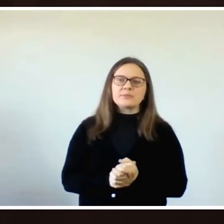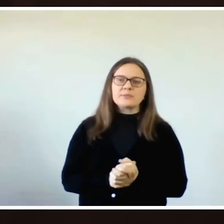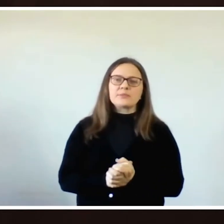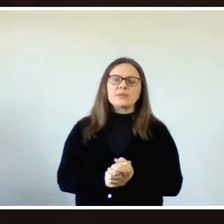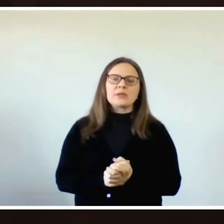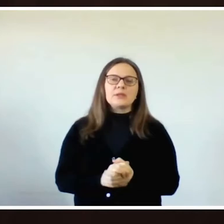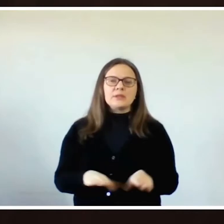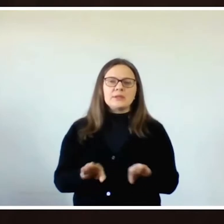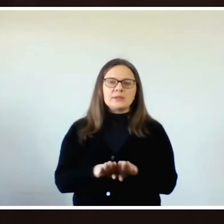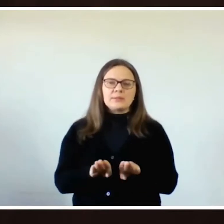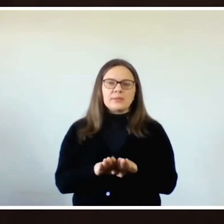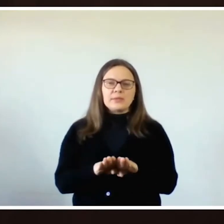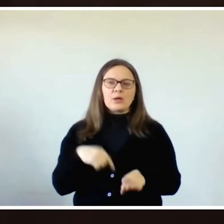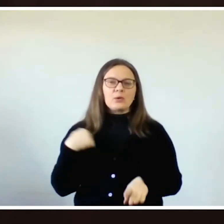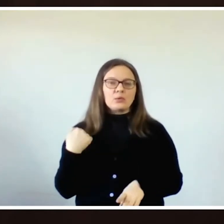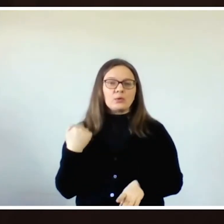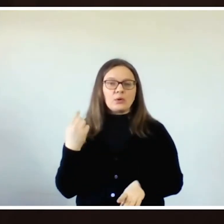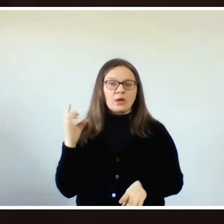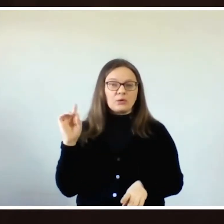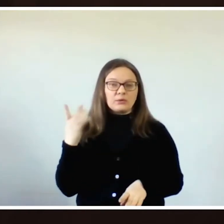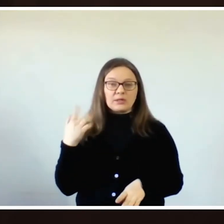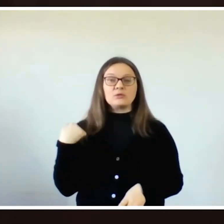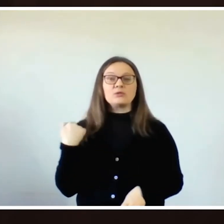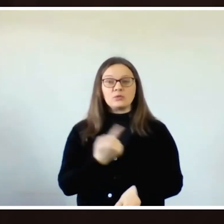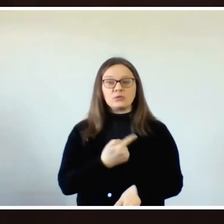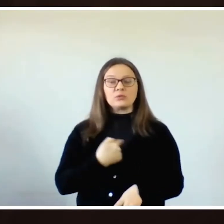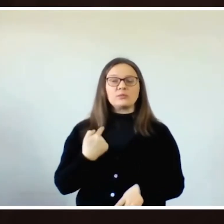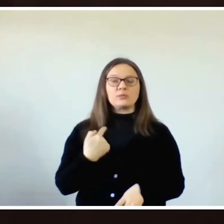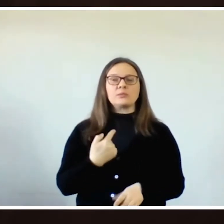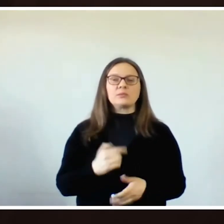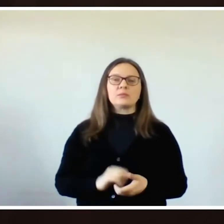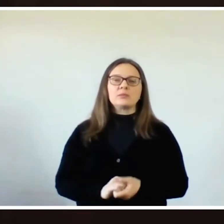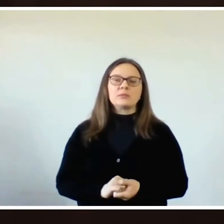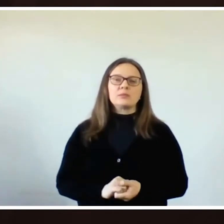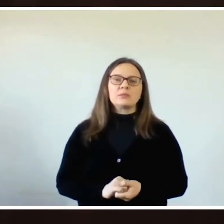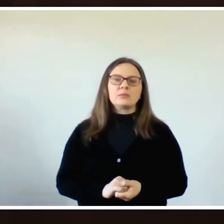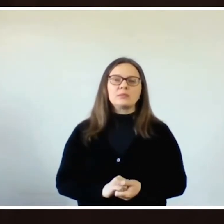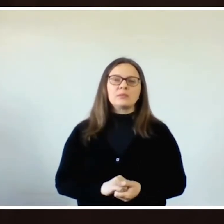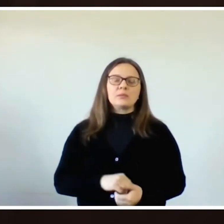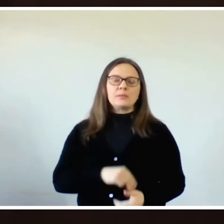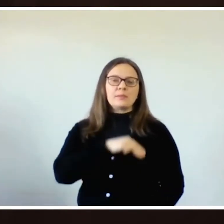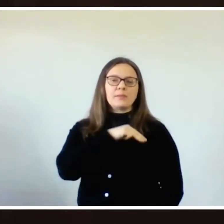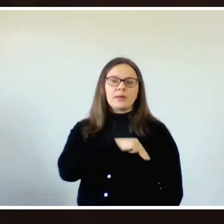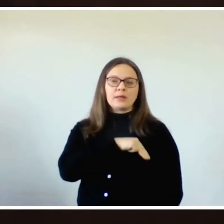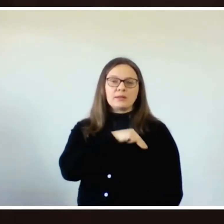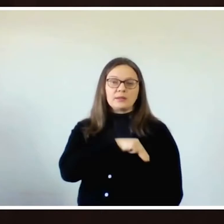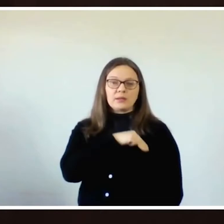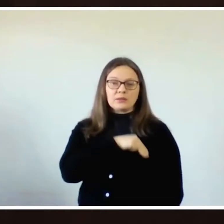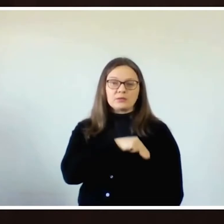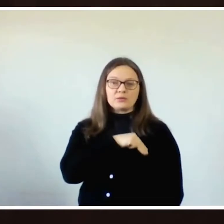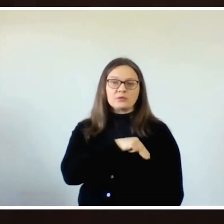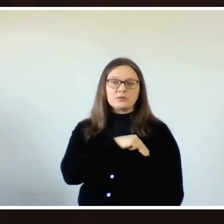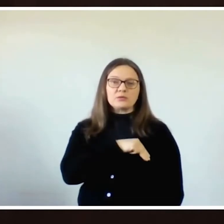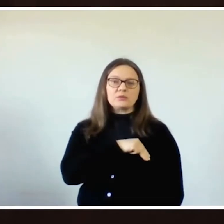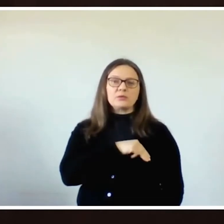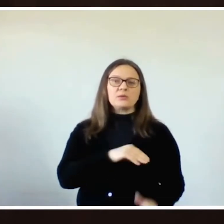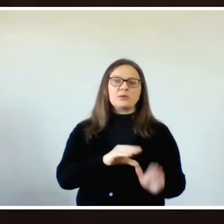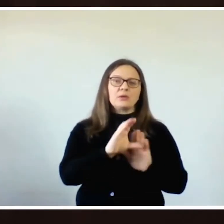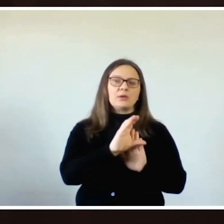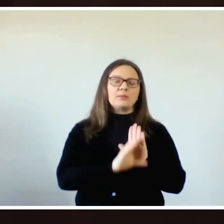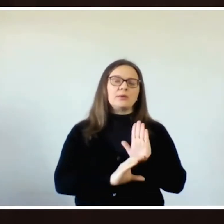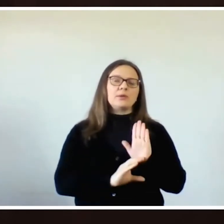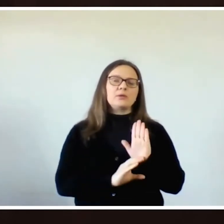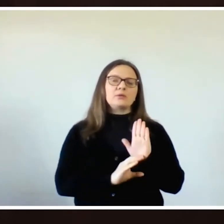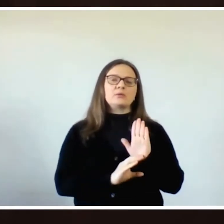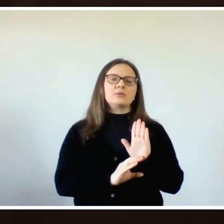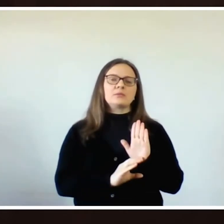E Mateus 28, vocês estão, mais do que calejados em ouvir que Deus, no